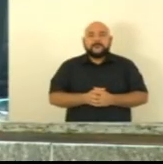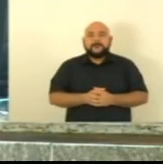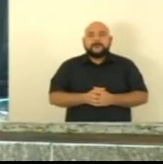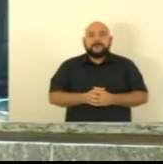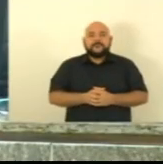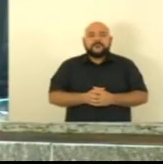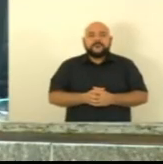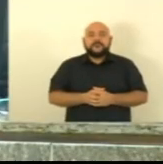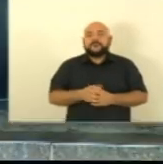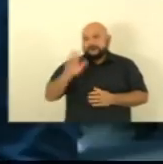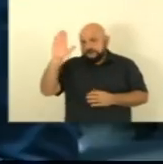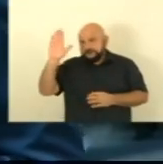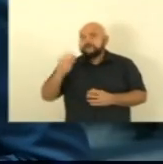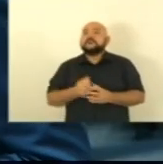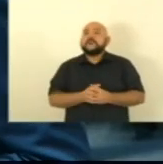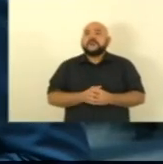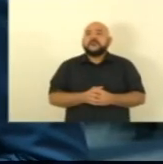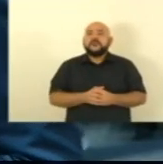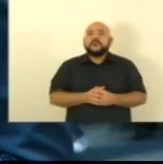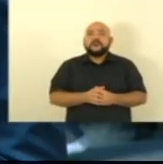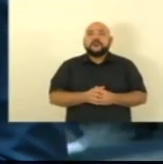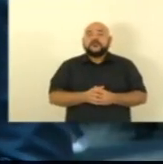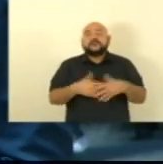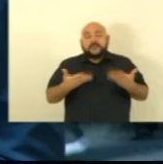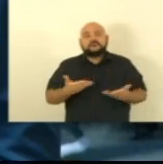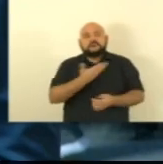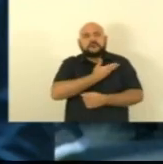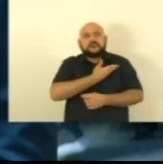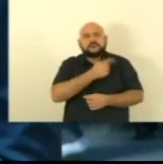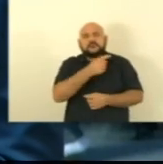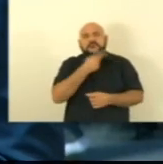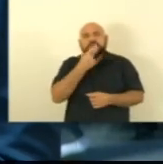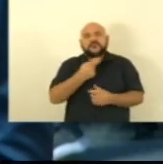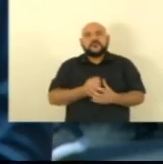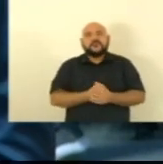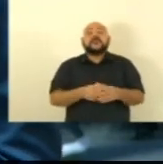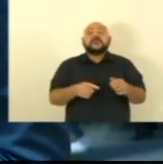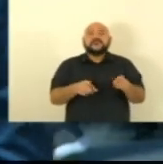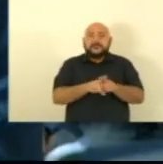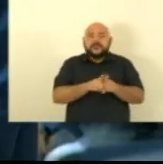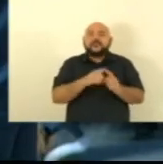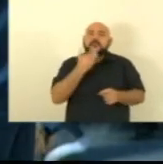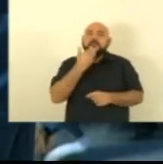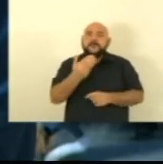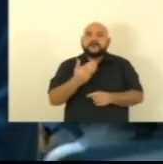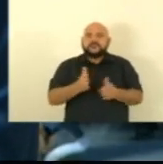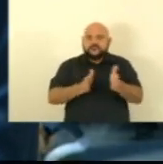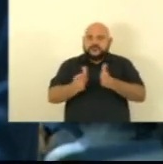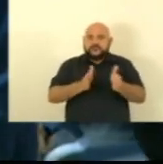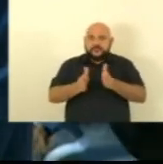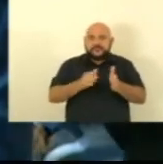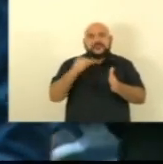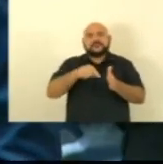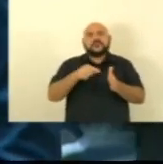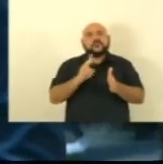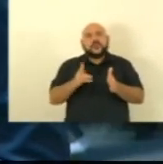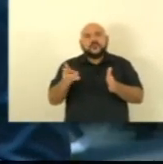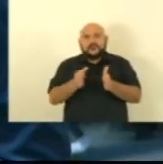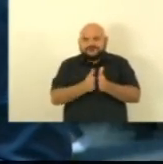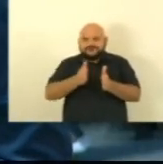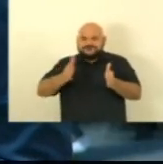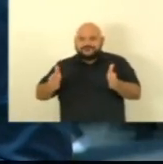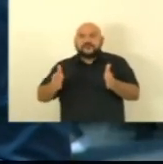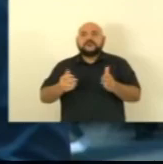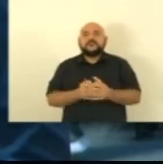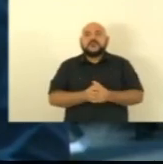vista a manifestação do deputado Alcântara, eu vou pedir para manutenção do prazo para poder analisar o projeto dele, fazer a juntada e